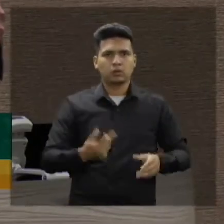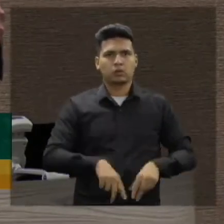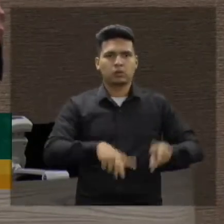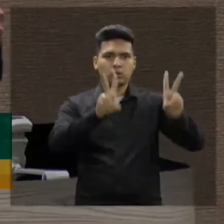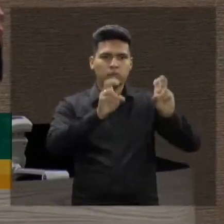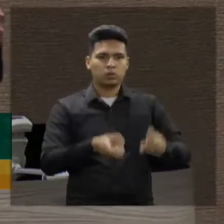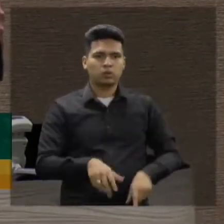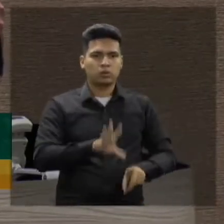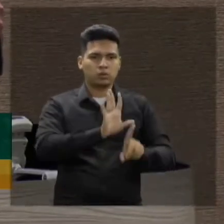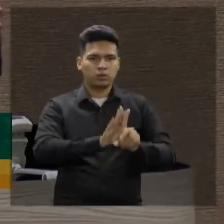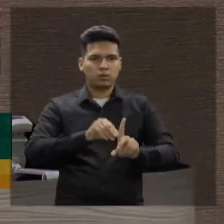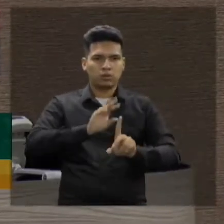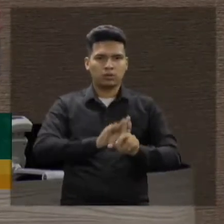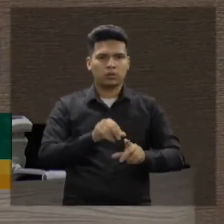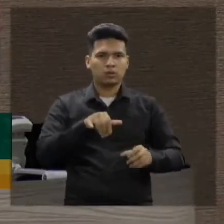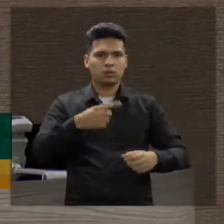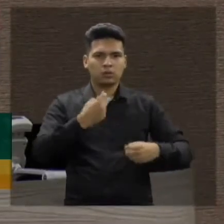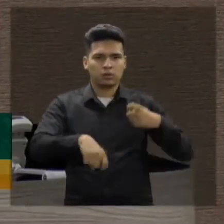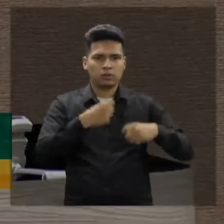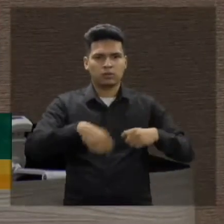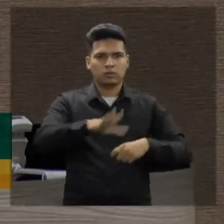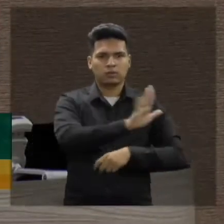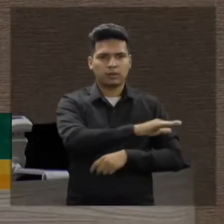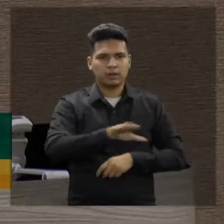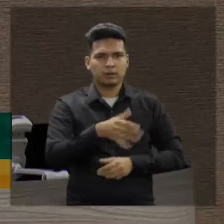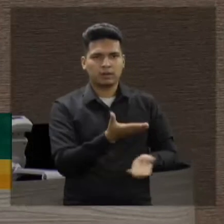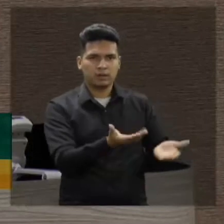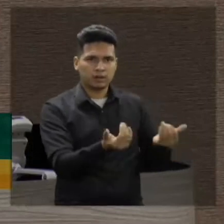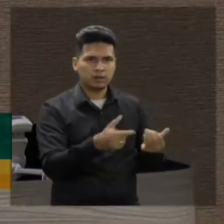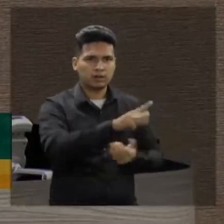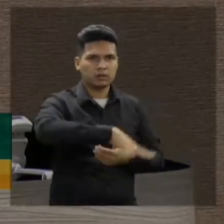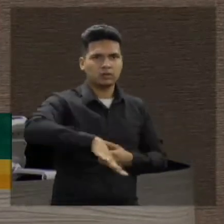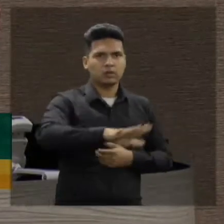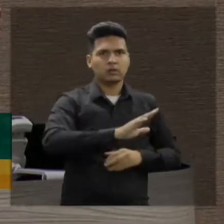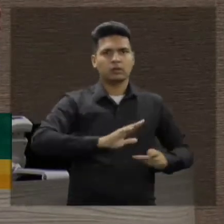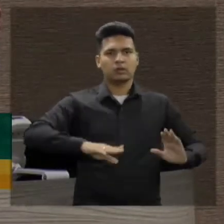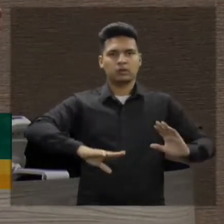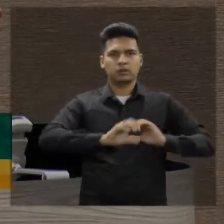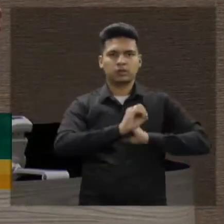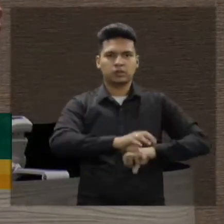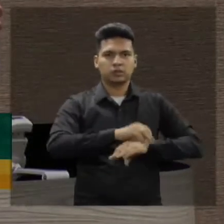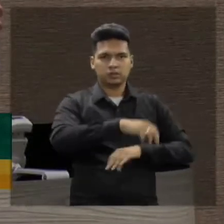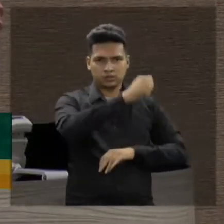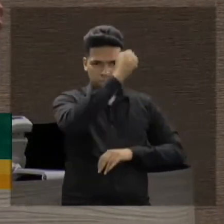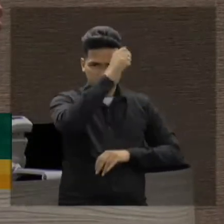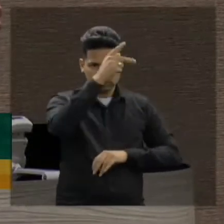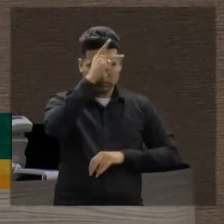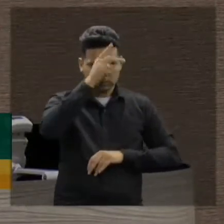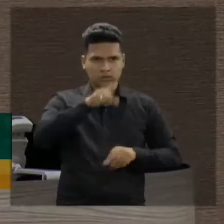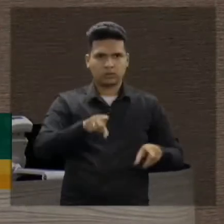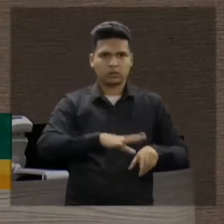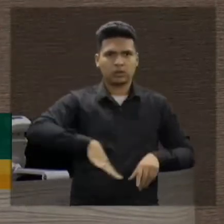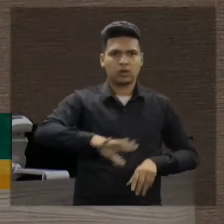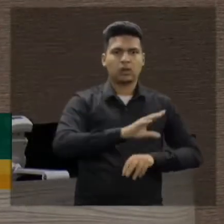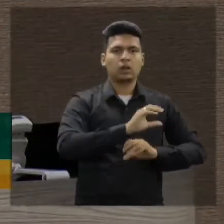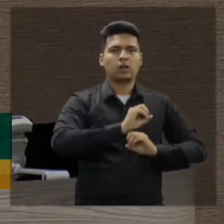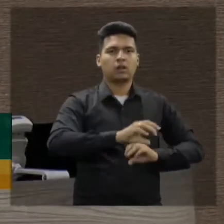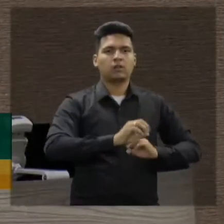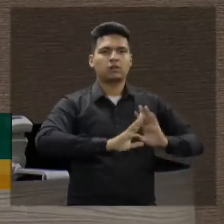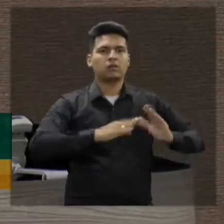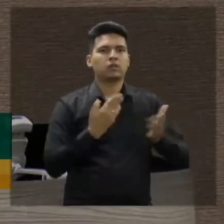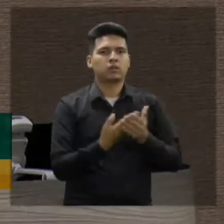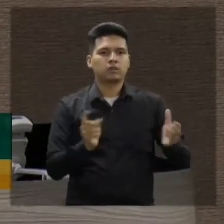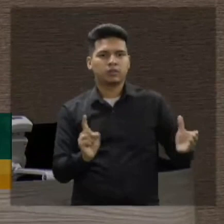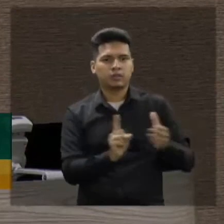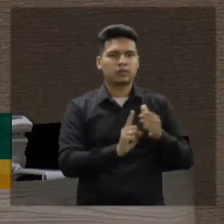erótico sensual para crianças e adolescentes nas escolas da rede pública de ensino do município de Manaus e da outras